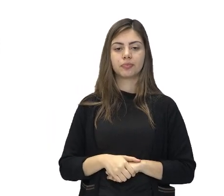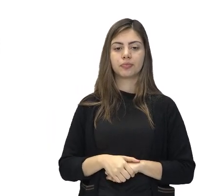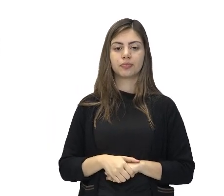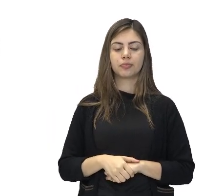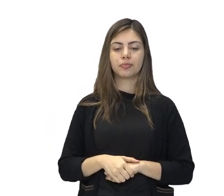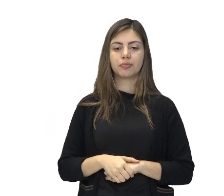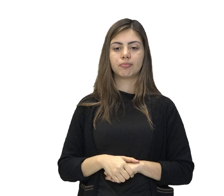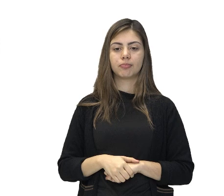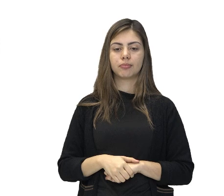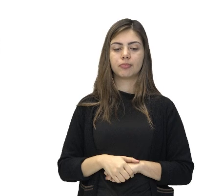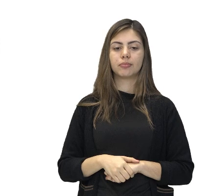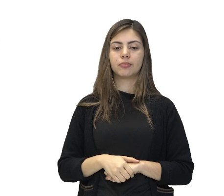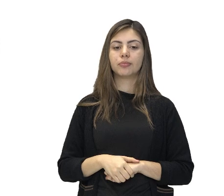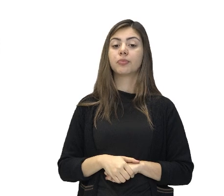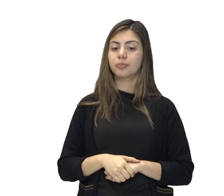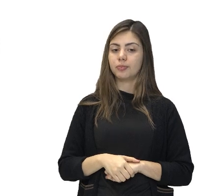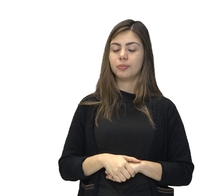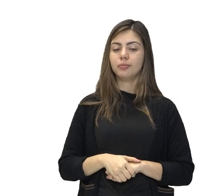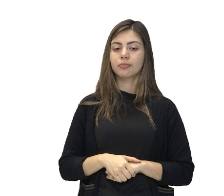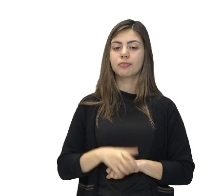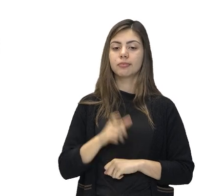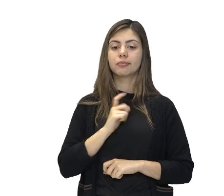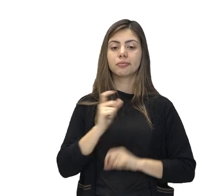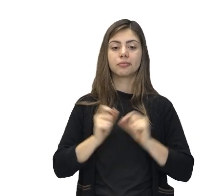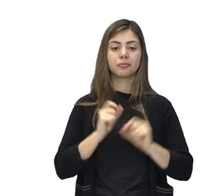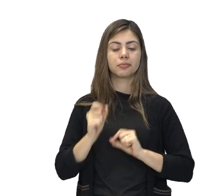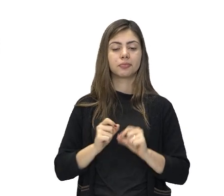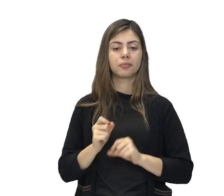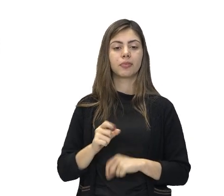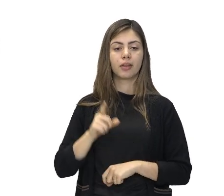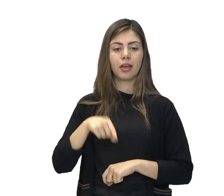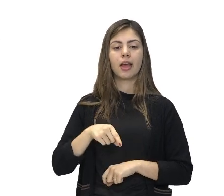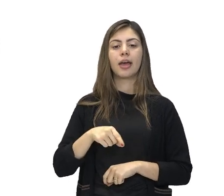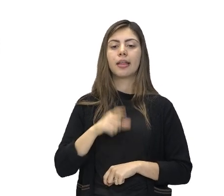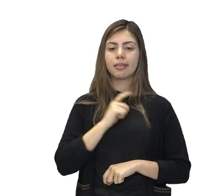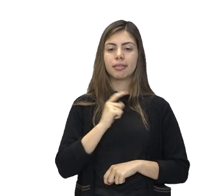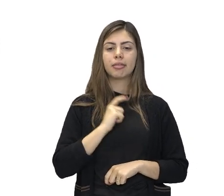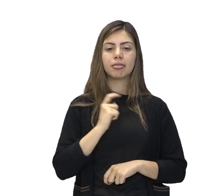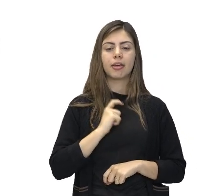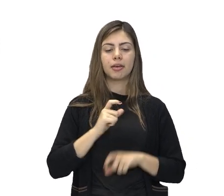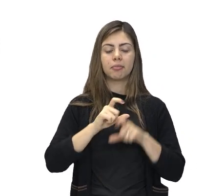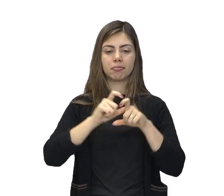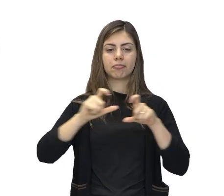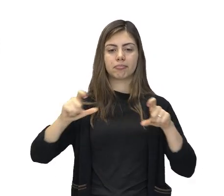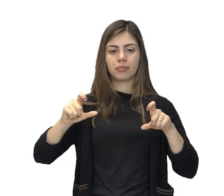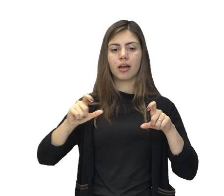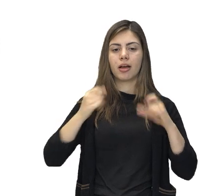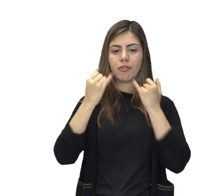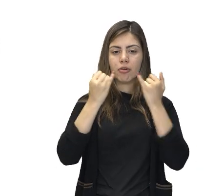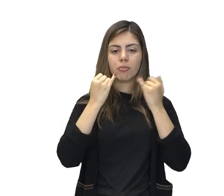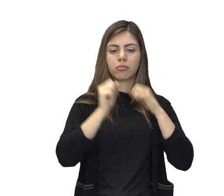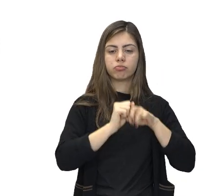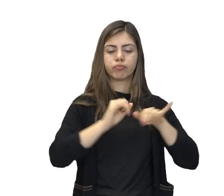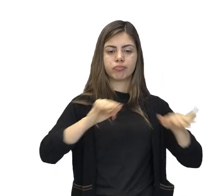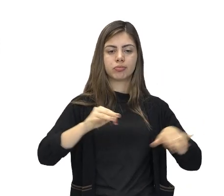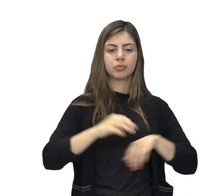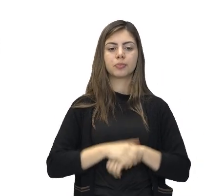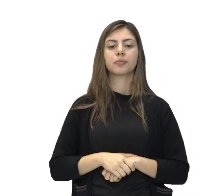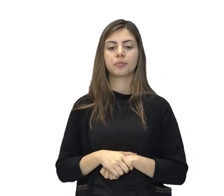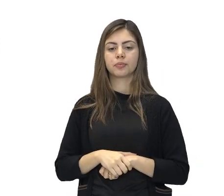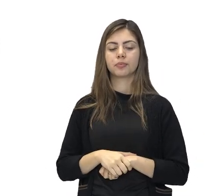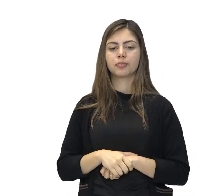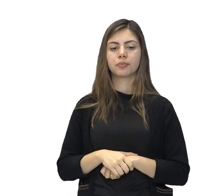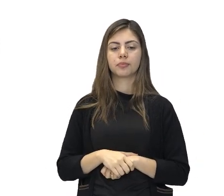Negra. Temos aí os créditos de autoria deste texto, desta notícia, e fazendo a